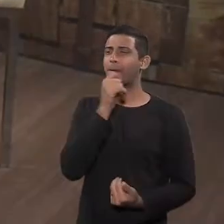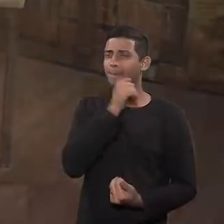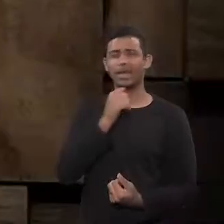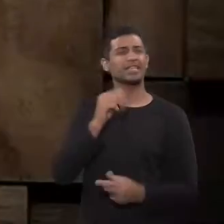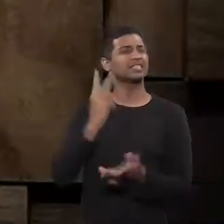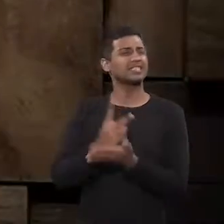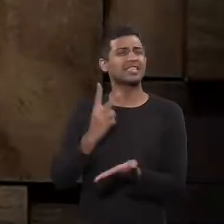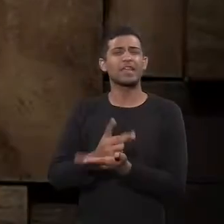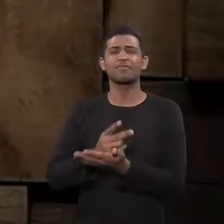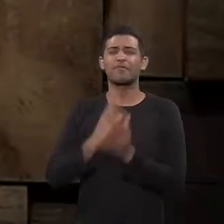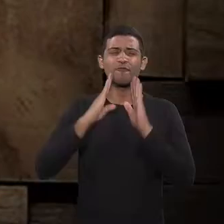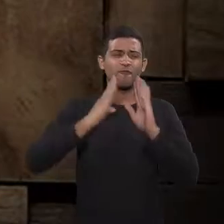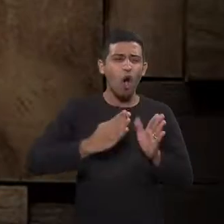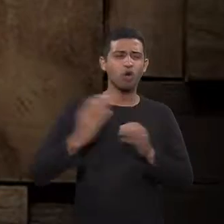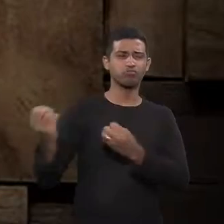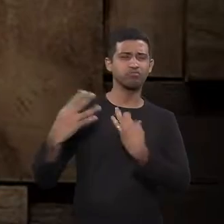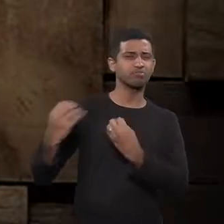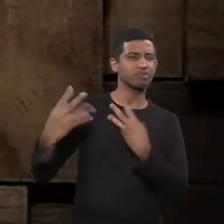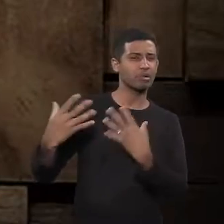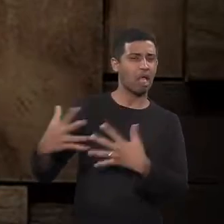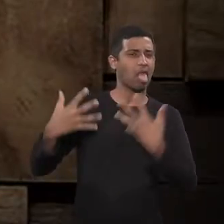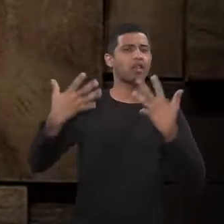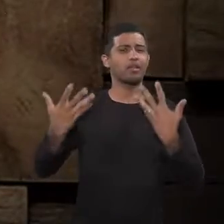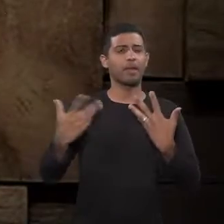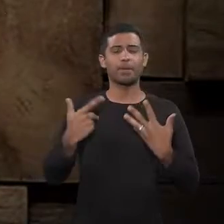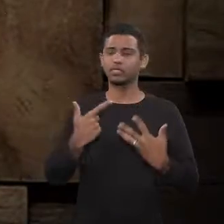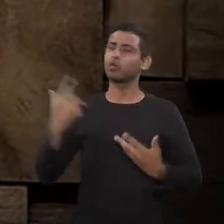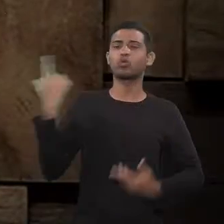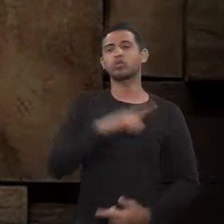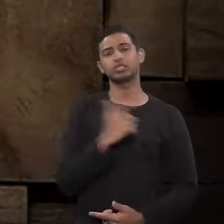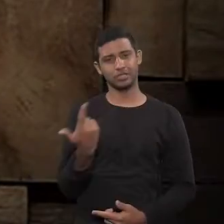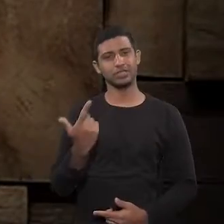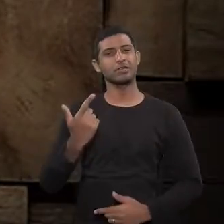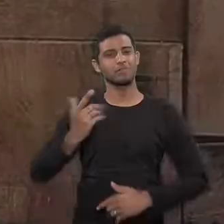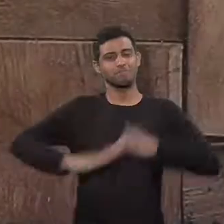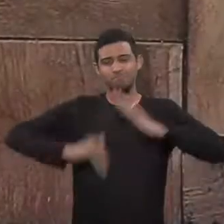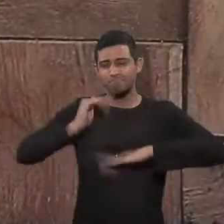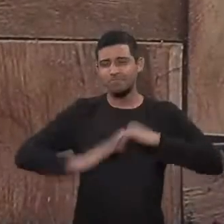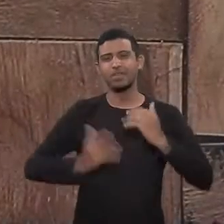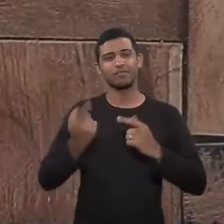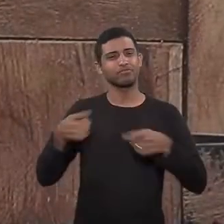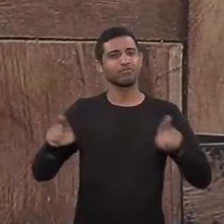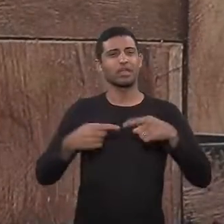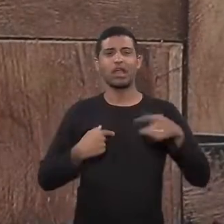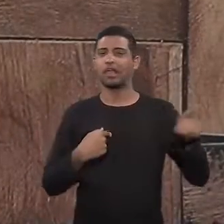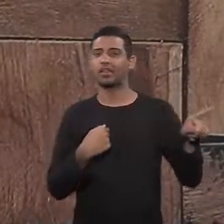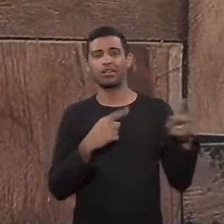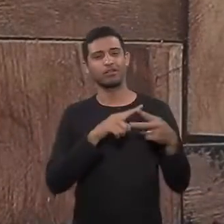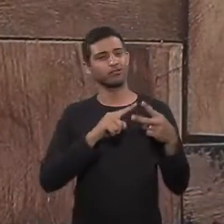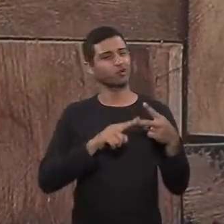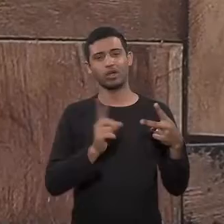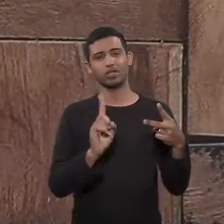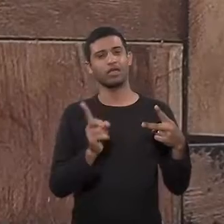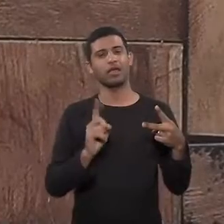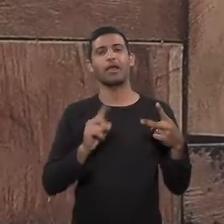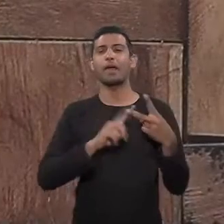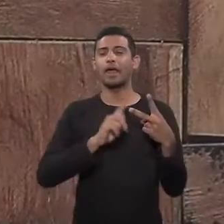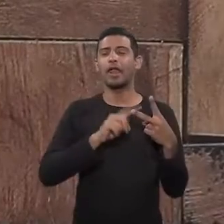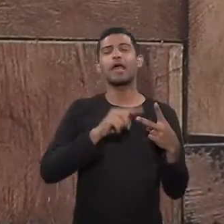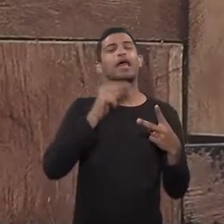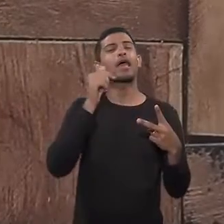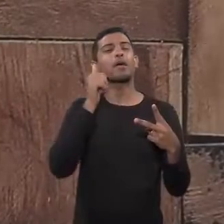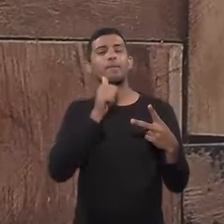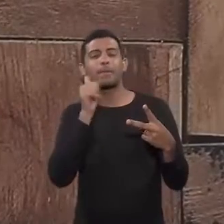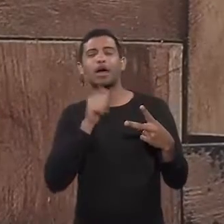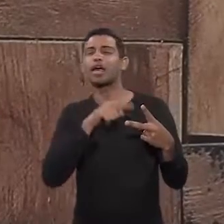mesma oportunidade de estudo para os 3. Mas eu segui a carreira profissional, né, como musicista. Eles não? Eles não. Minha irmã ainda toca, ela